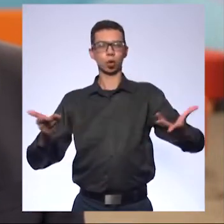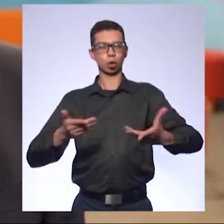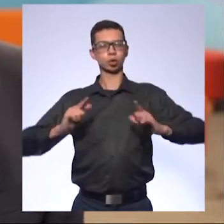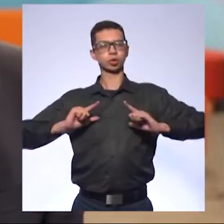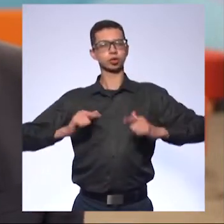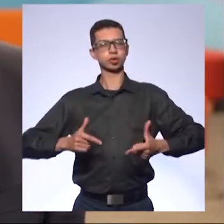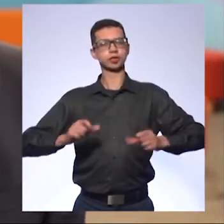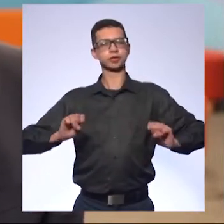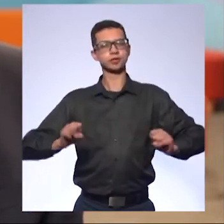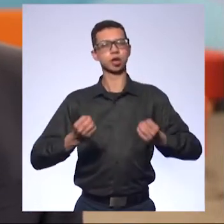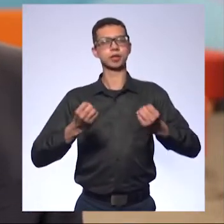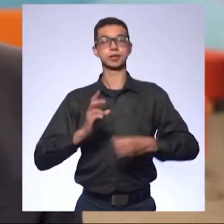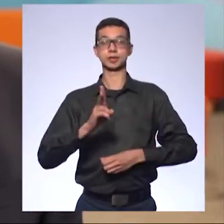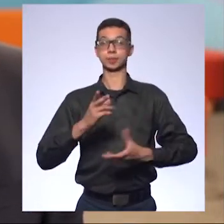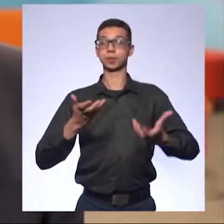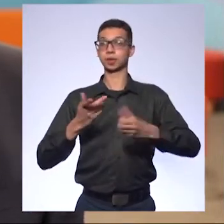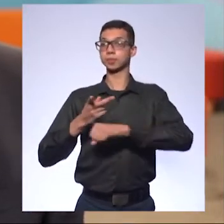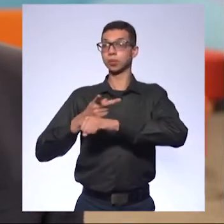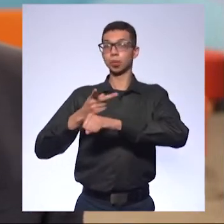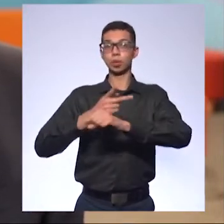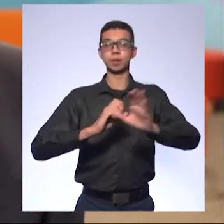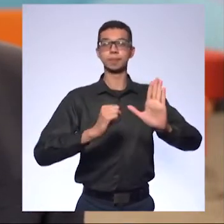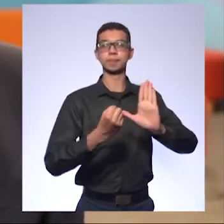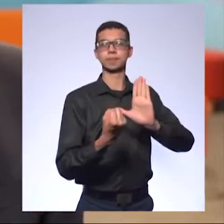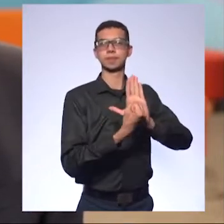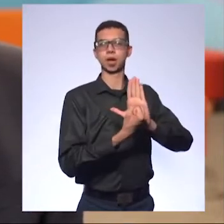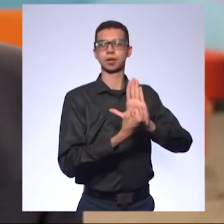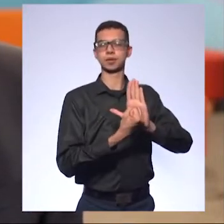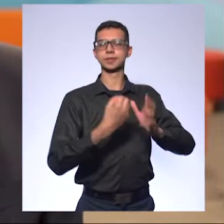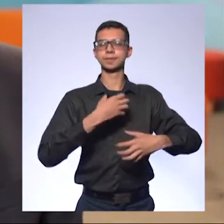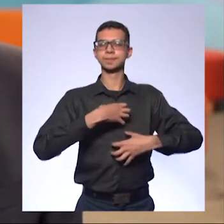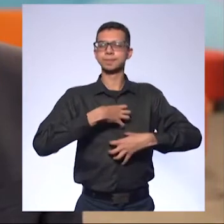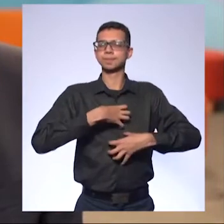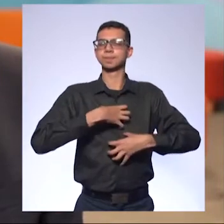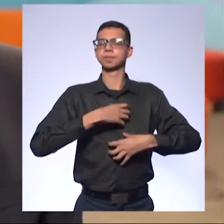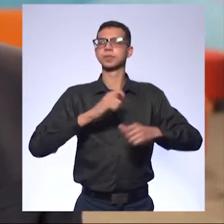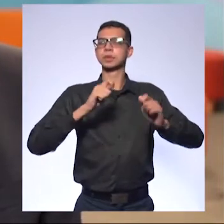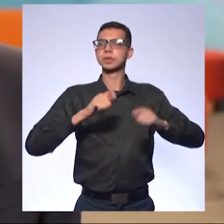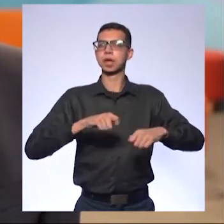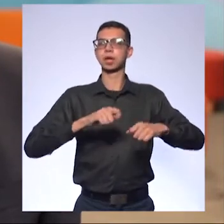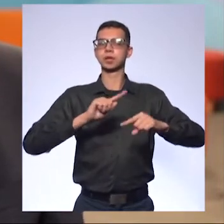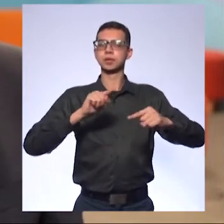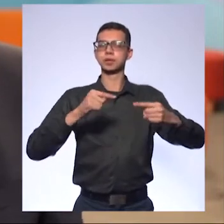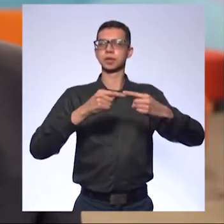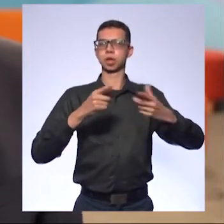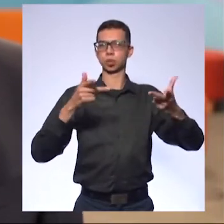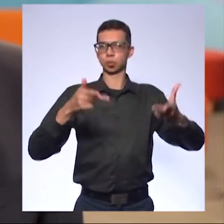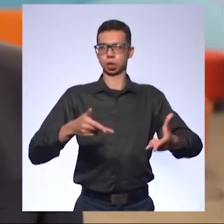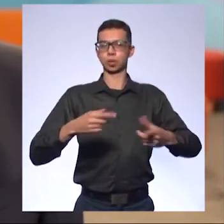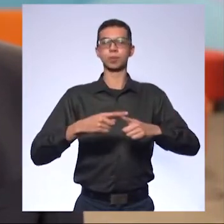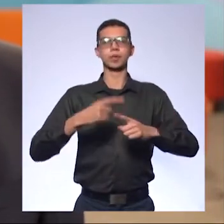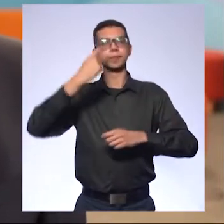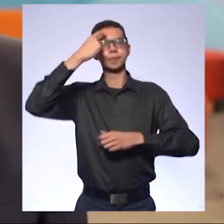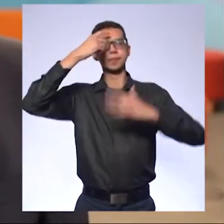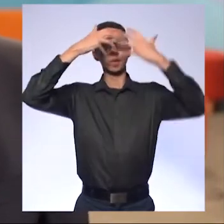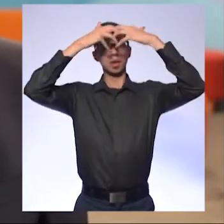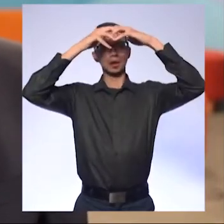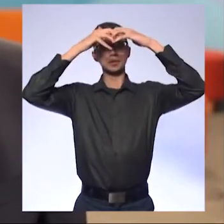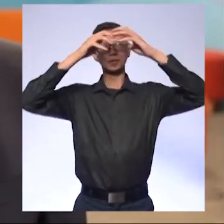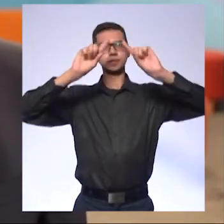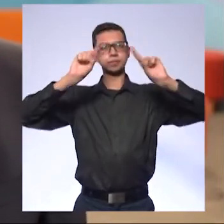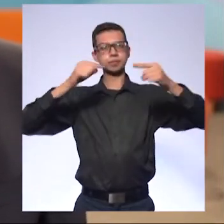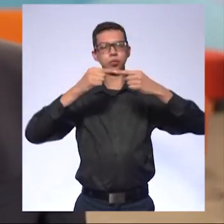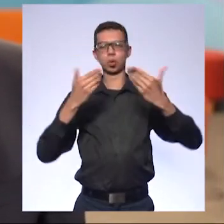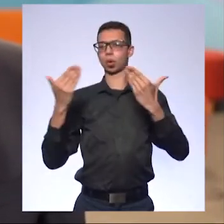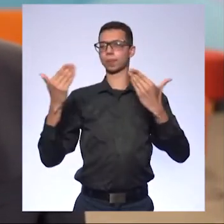cada vez mais marcas com que ele se identifique, que tenham uma atuação próxima do seu pensamento. Então,